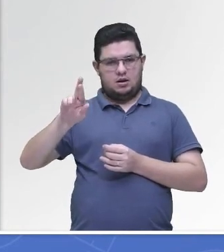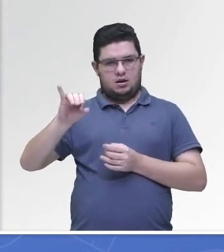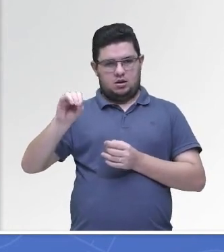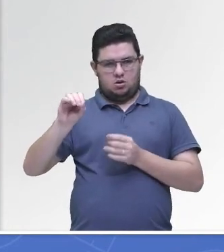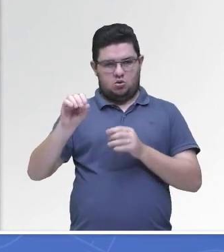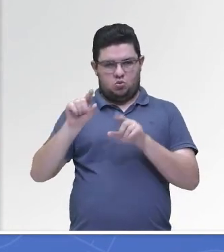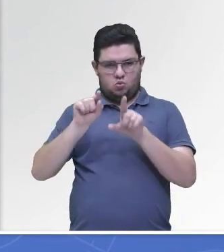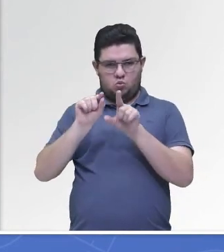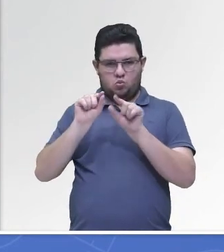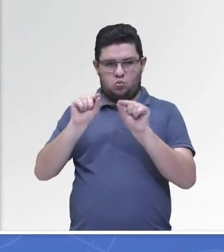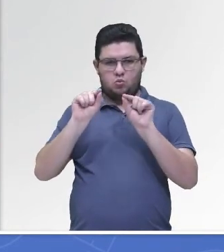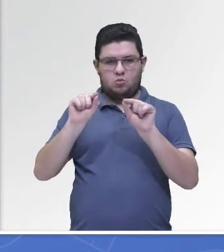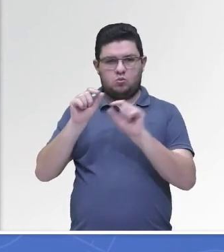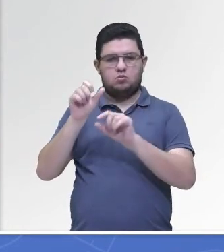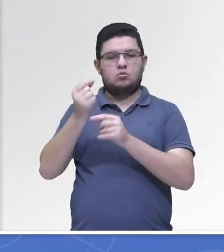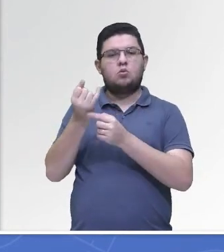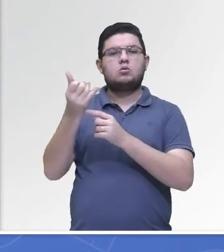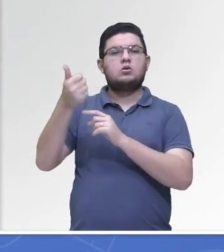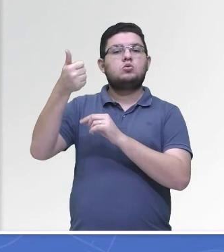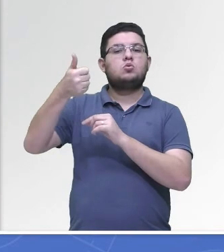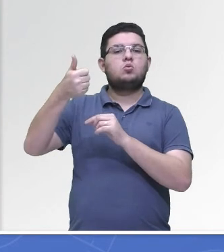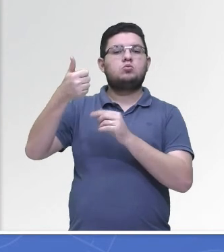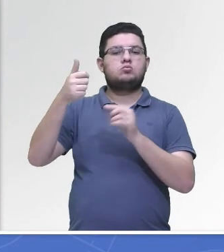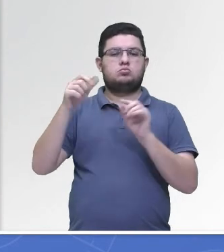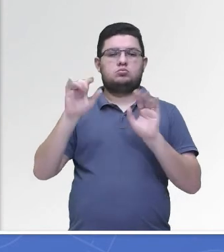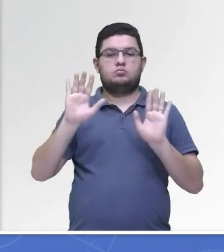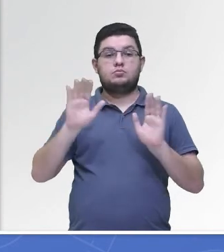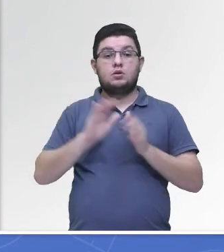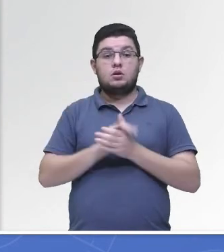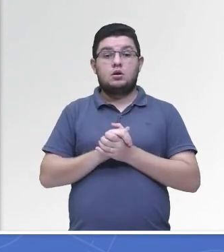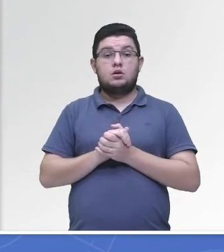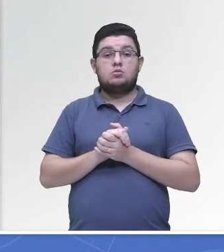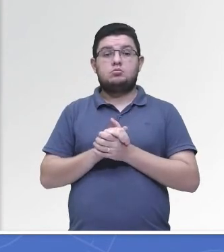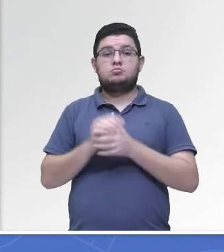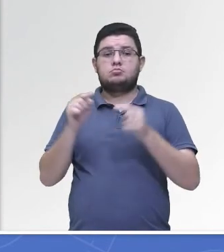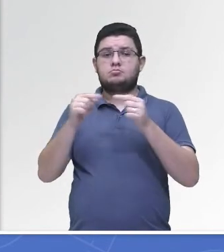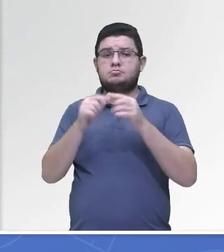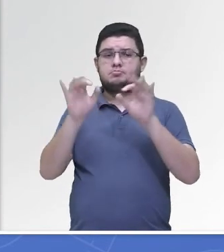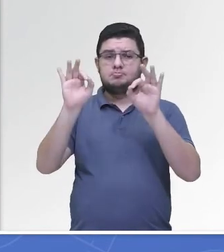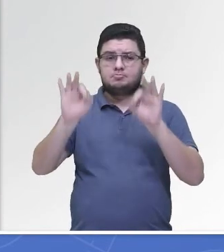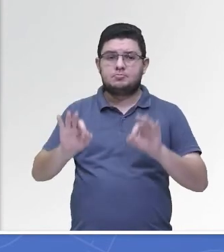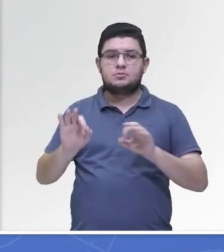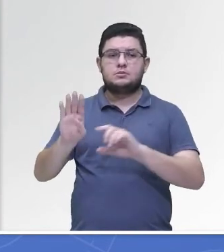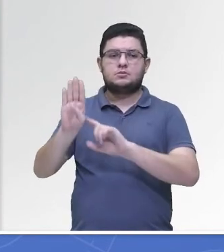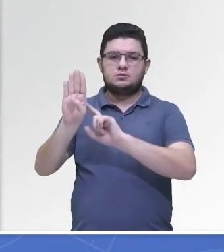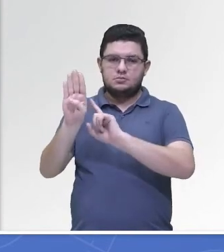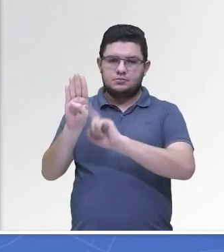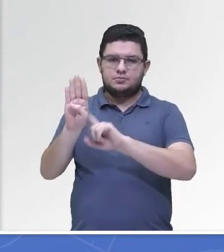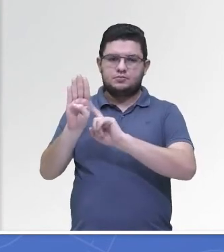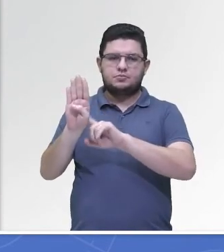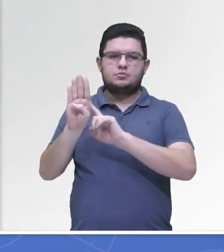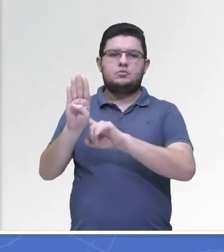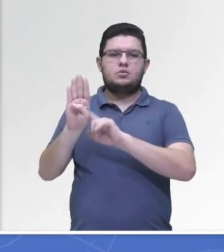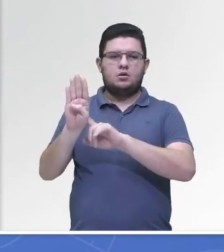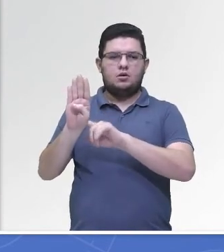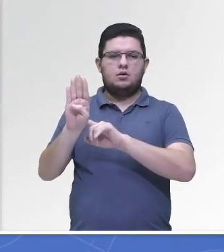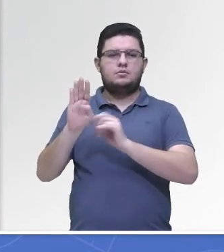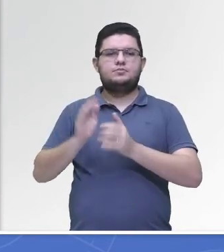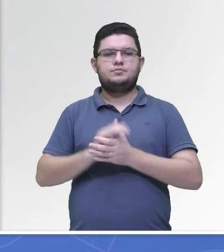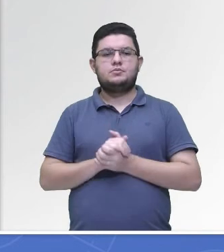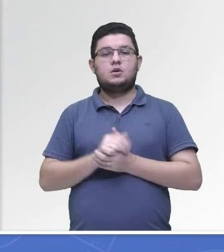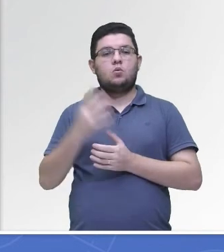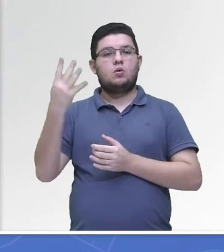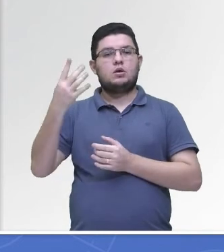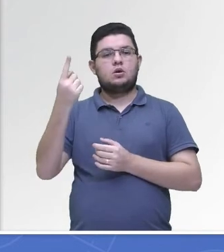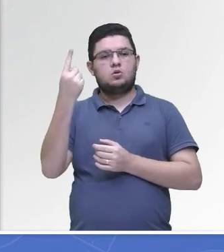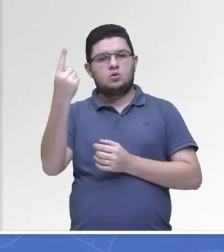carbono quaternário. A alternativa correta é a letra B. 1 quaternário,